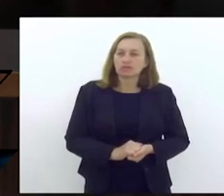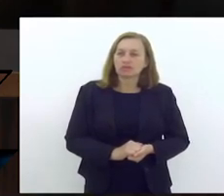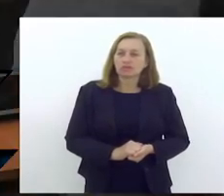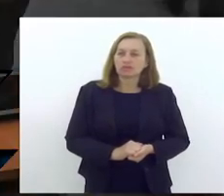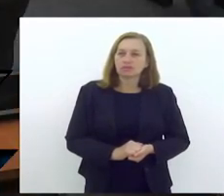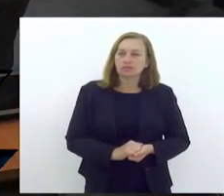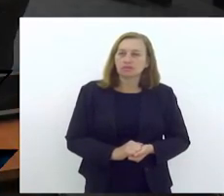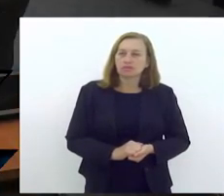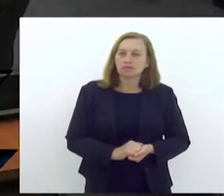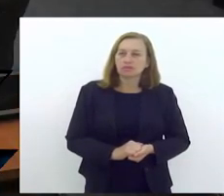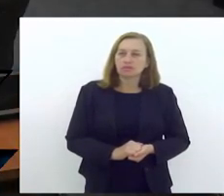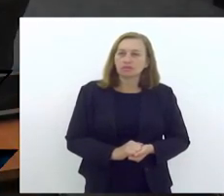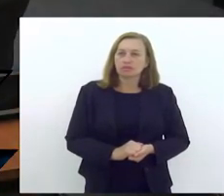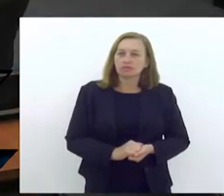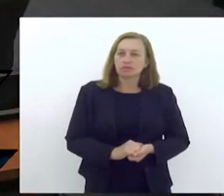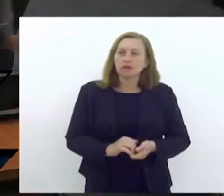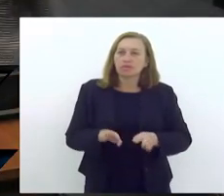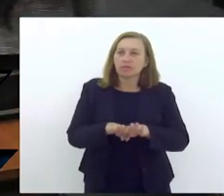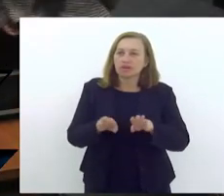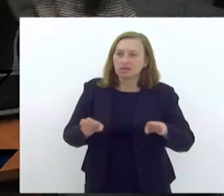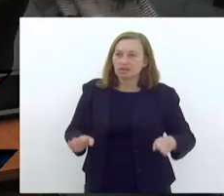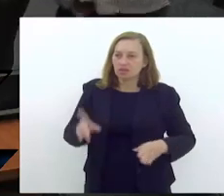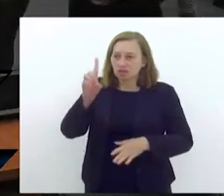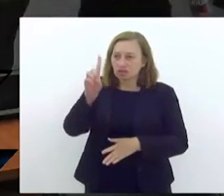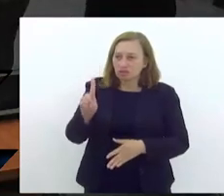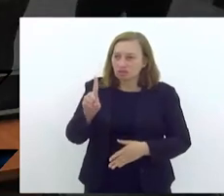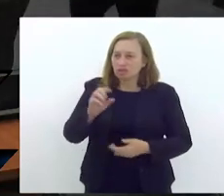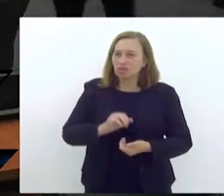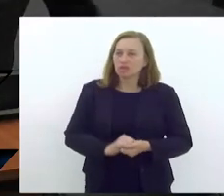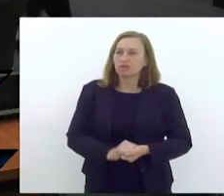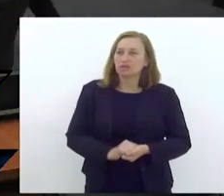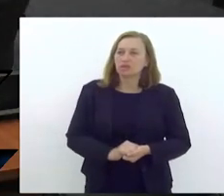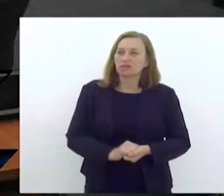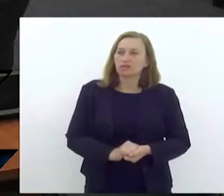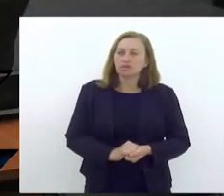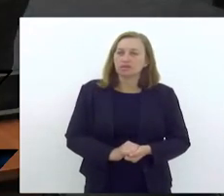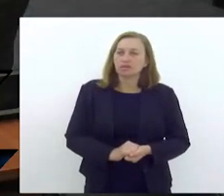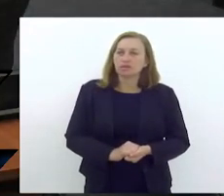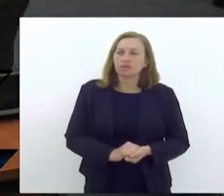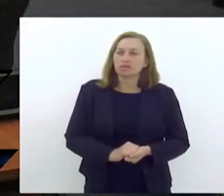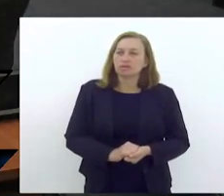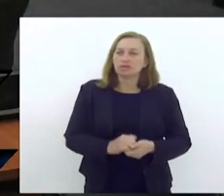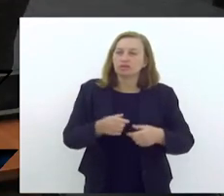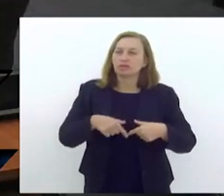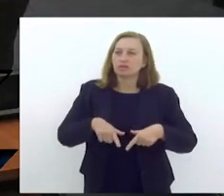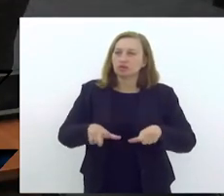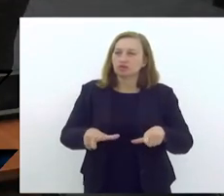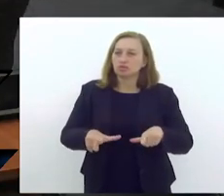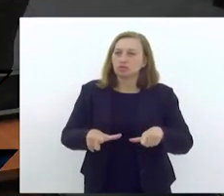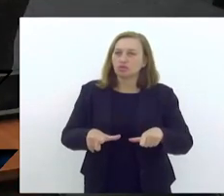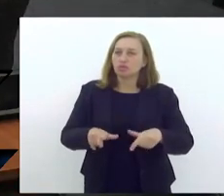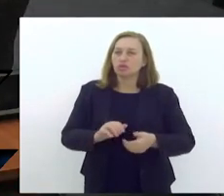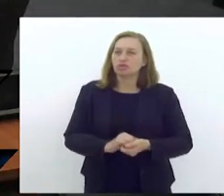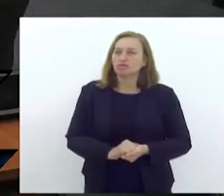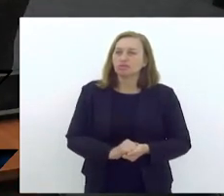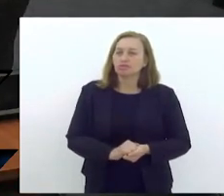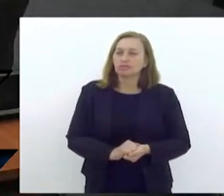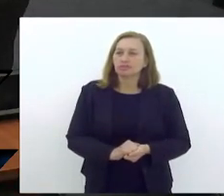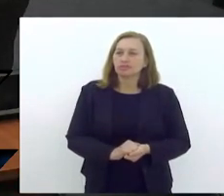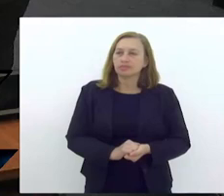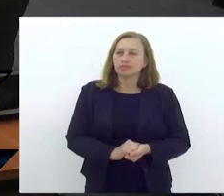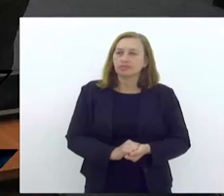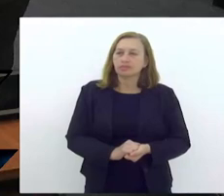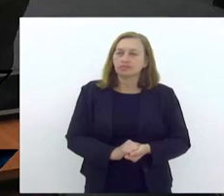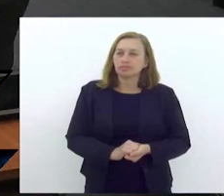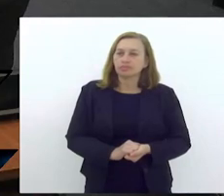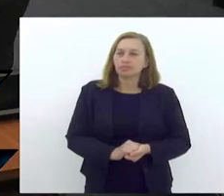aparecer pela mesa é a é um diploma que está sendo instituído para